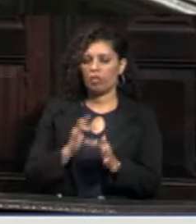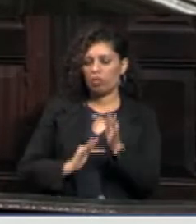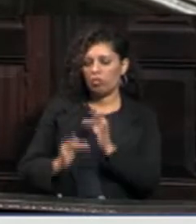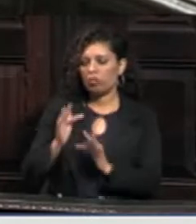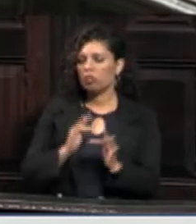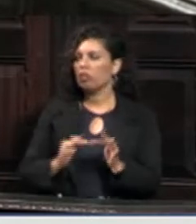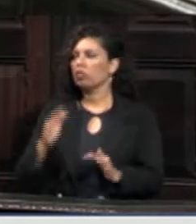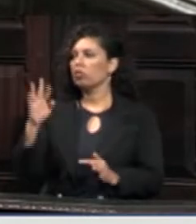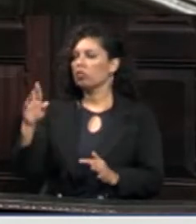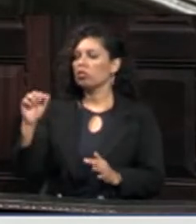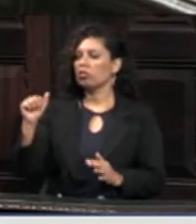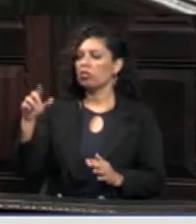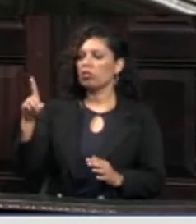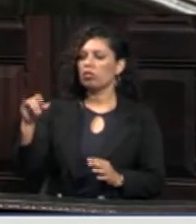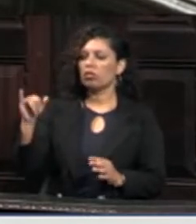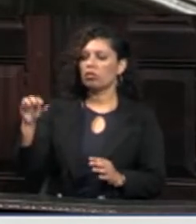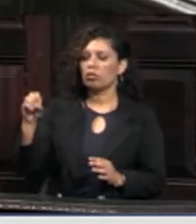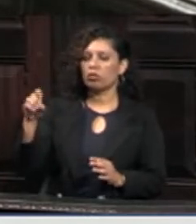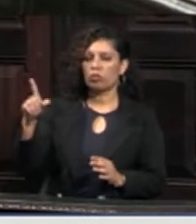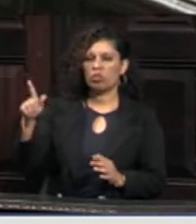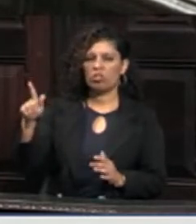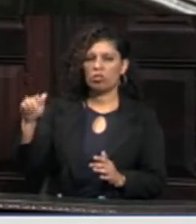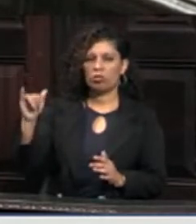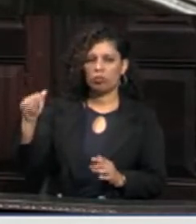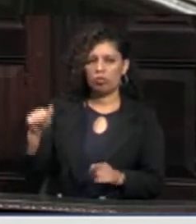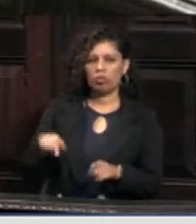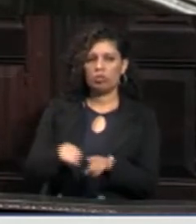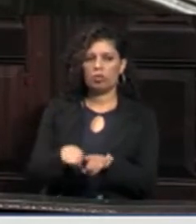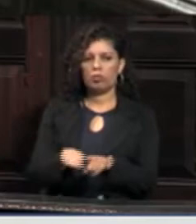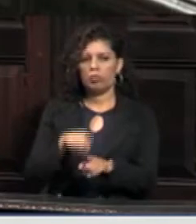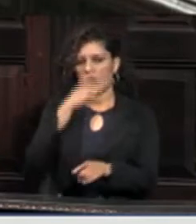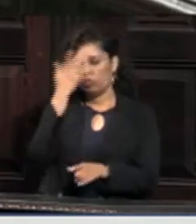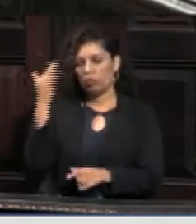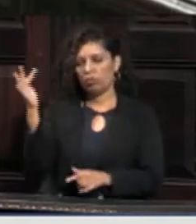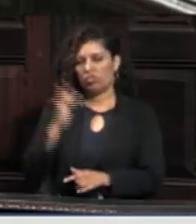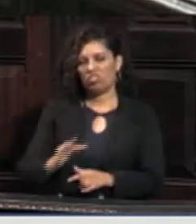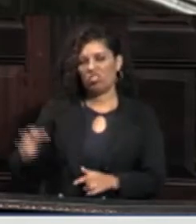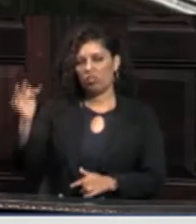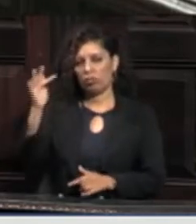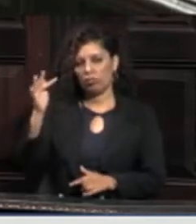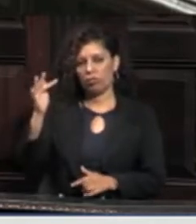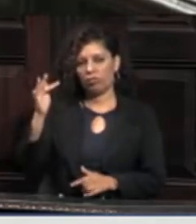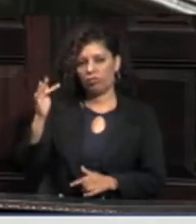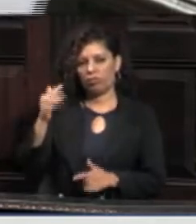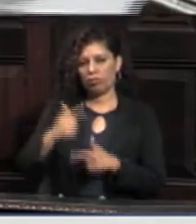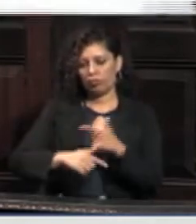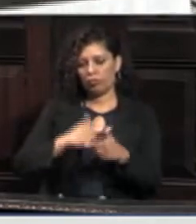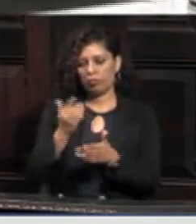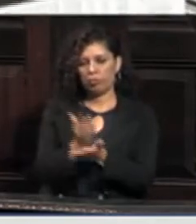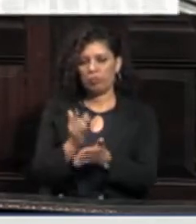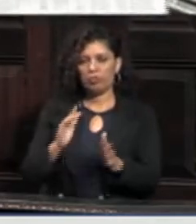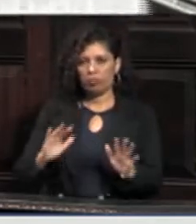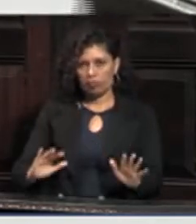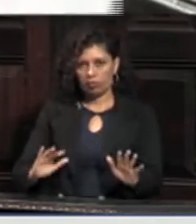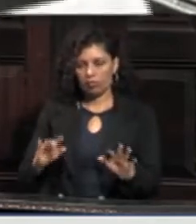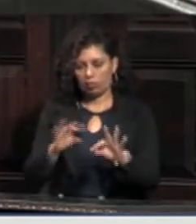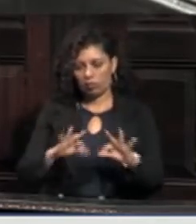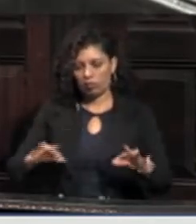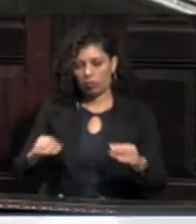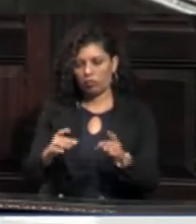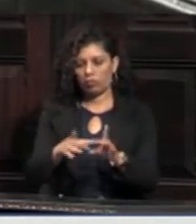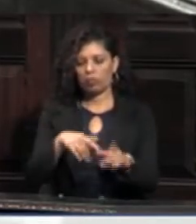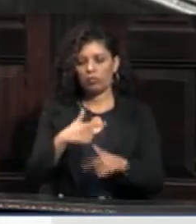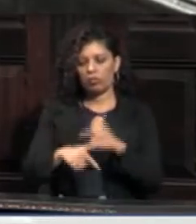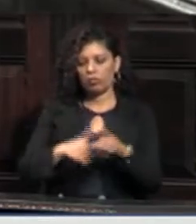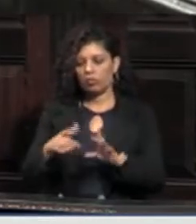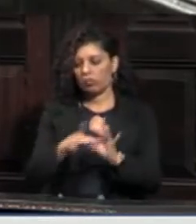radiologia e também tecnólogos, que eles sejam excluídos, mas naturalmente o trabalho em equipe tem que ser preservado, porque nós sabemos